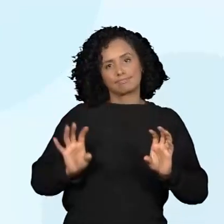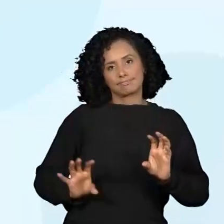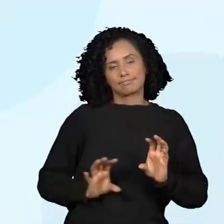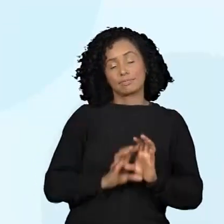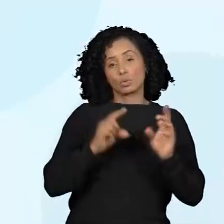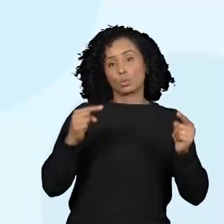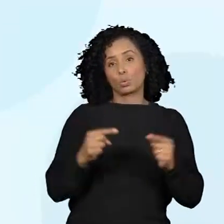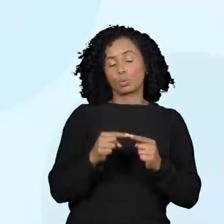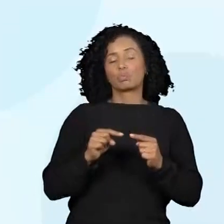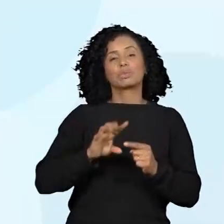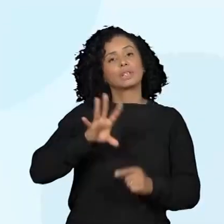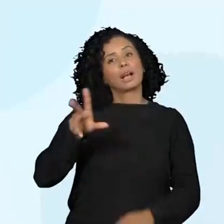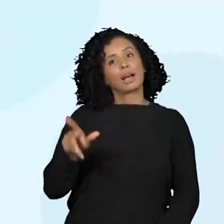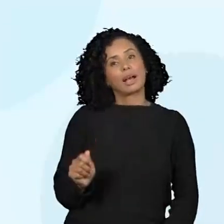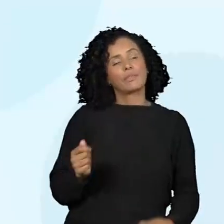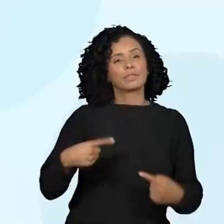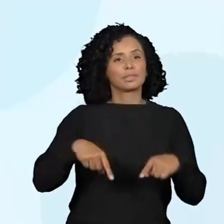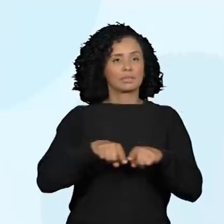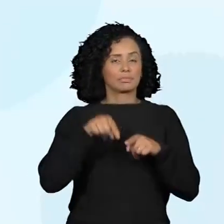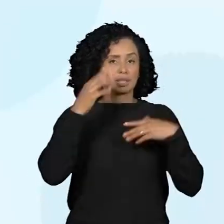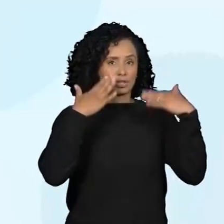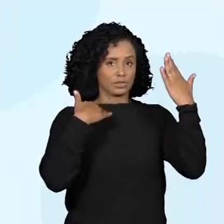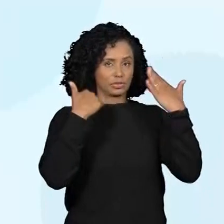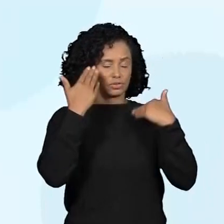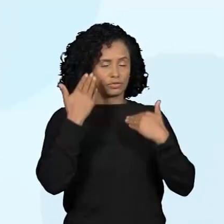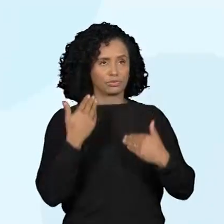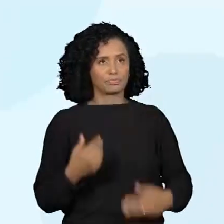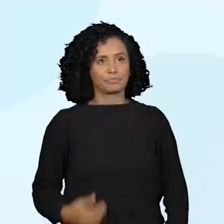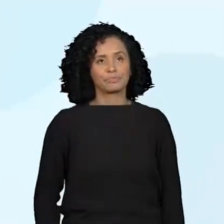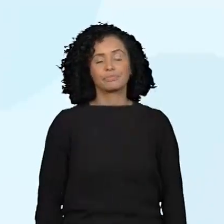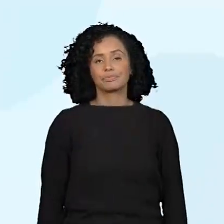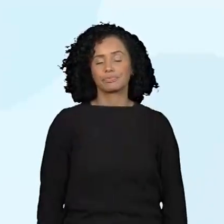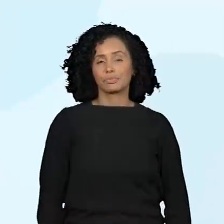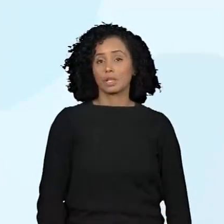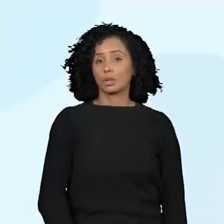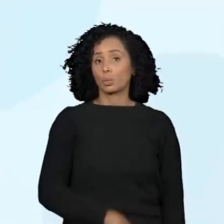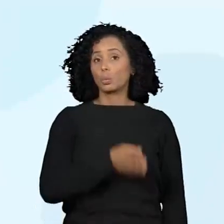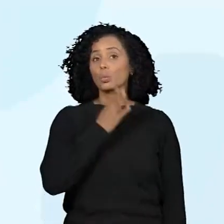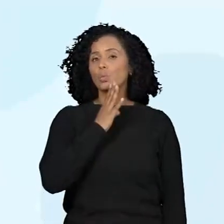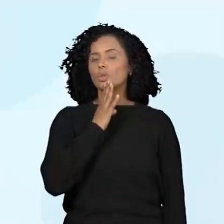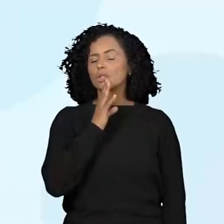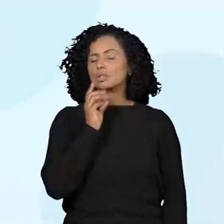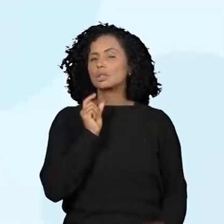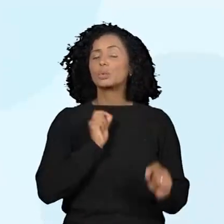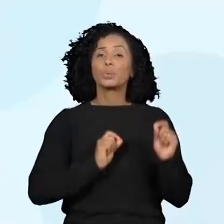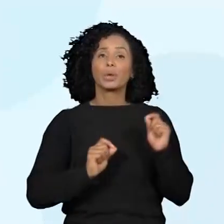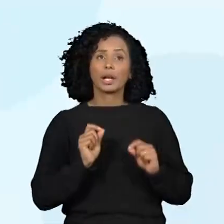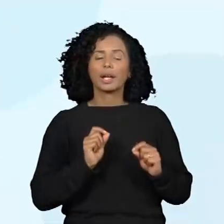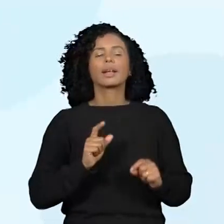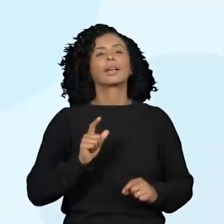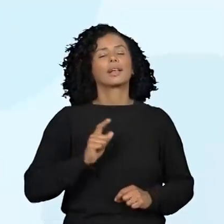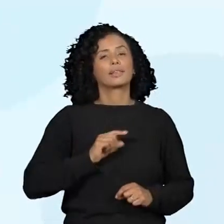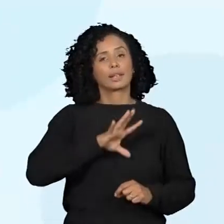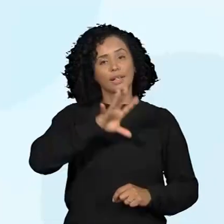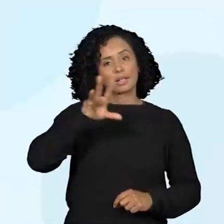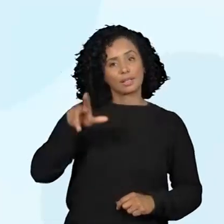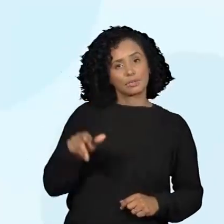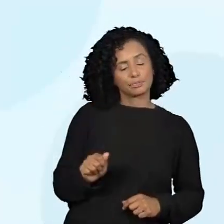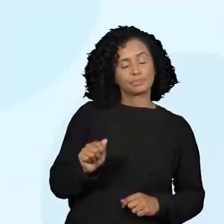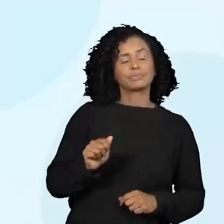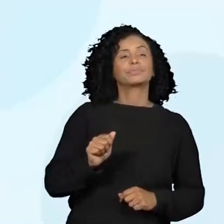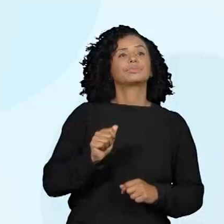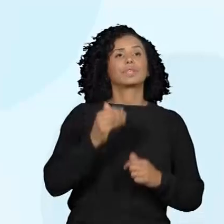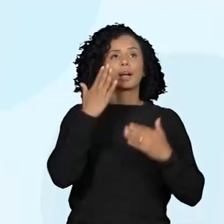e africana. O objeto do conhecimento, lutas do contexto regional, matrizes indígena e